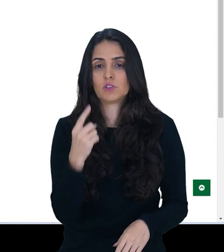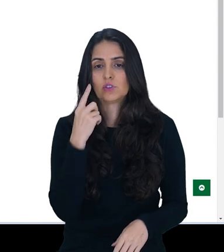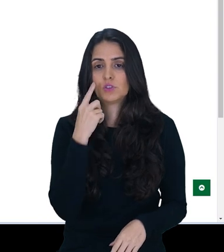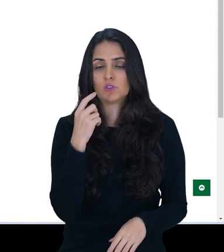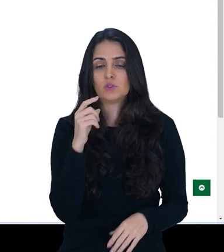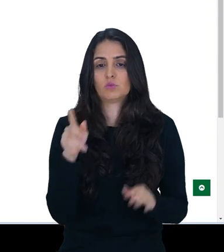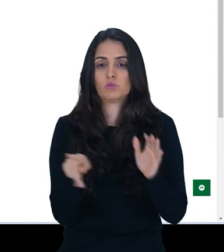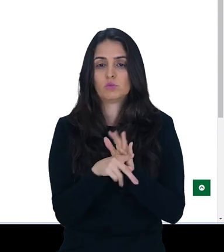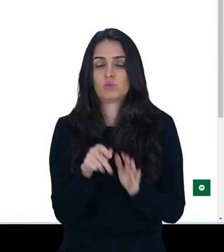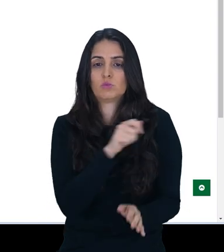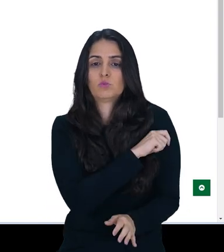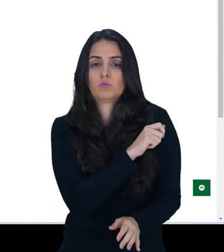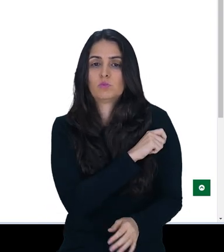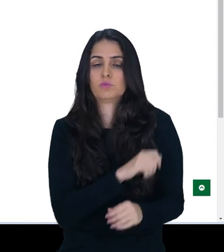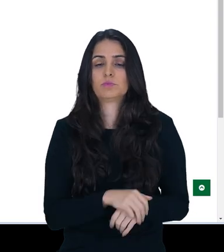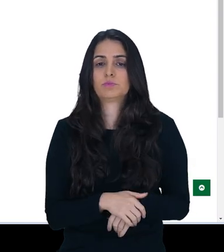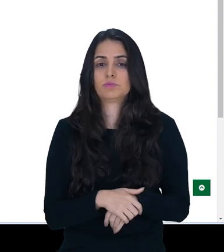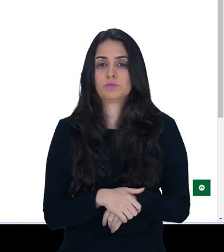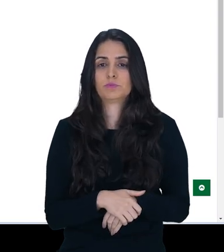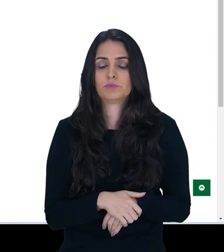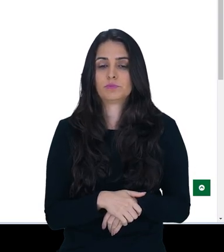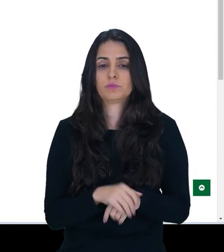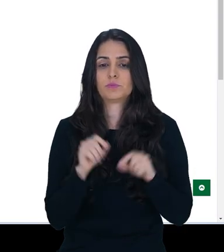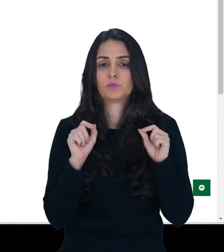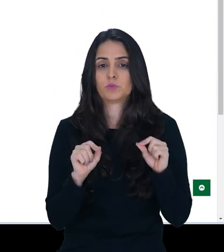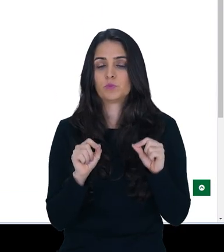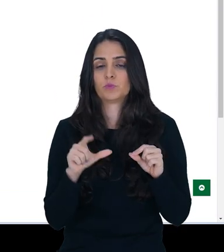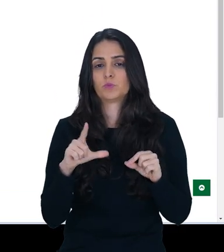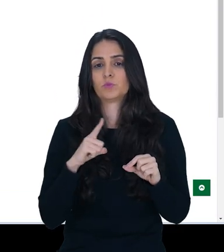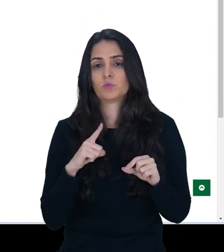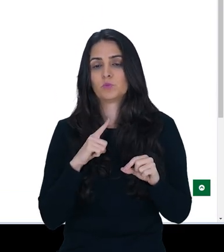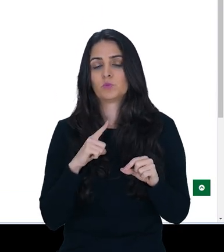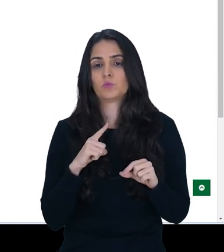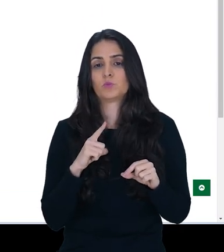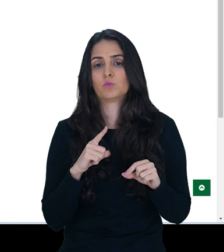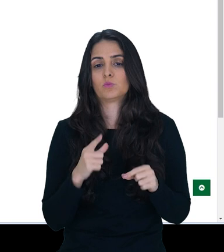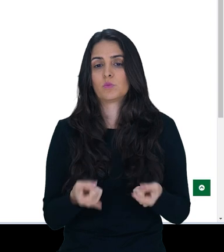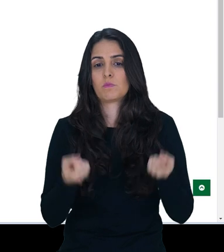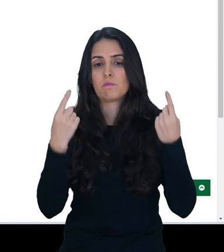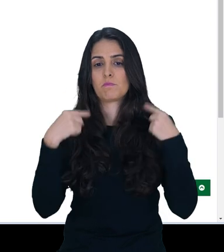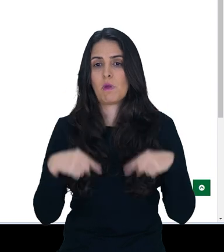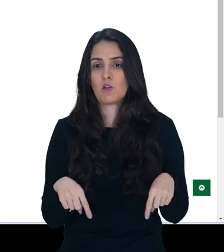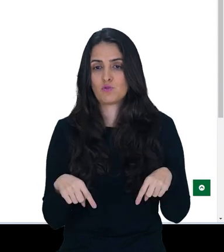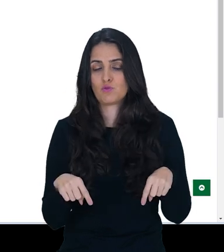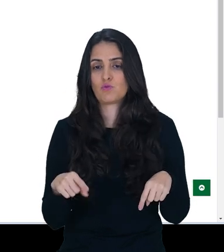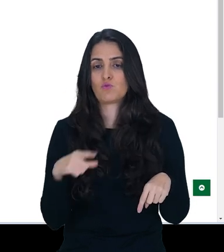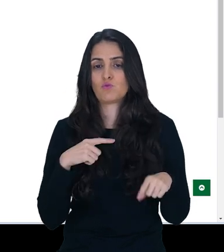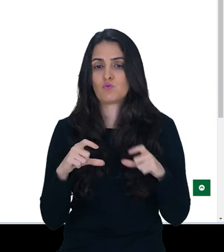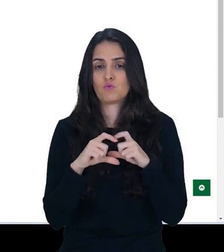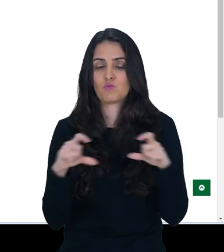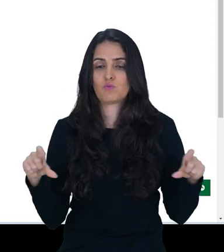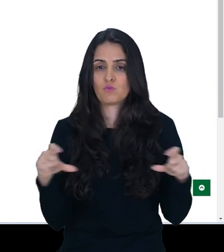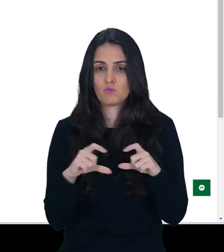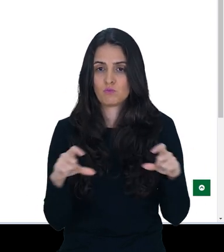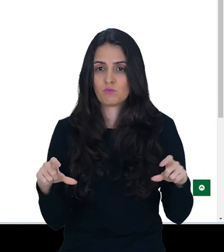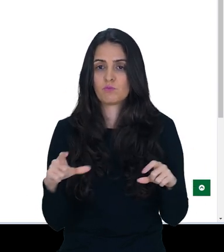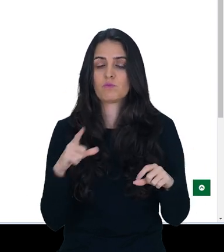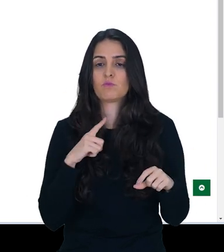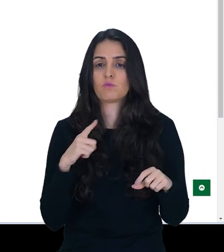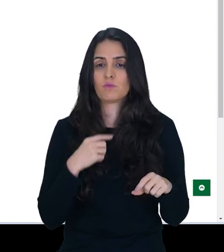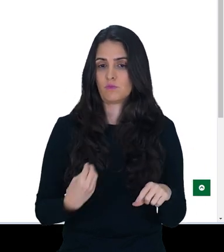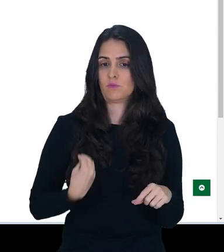para visualização dos alunos já tenho aqui nesse quadradinho aqui de baixo tá eu tenho